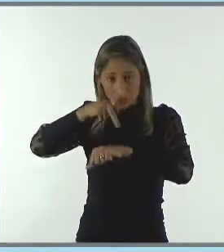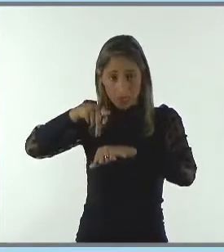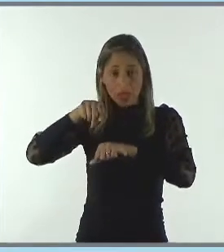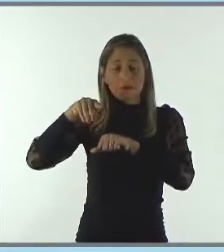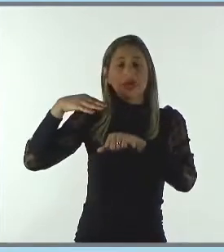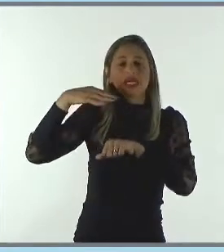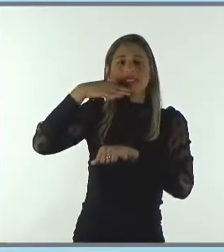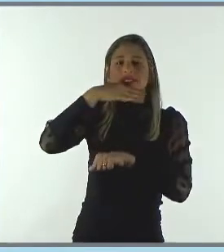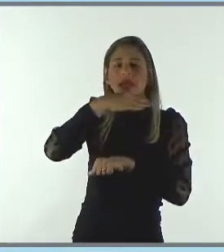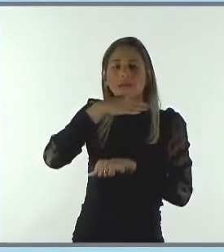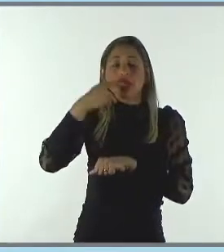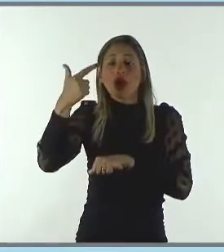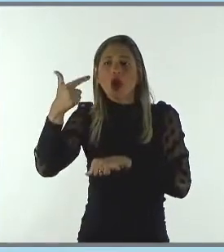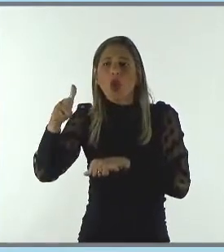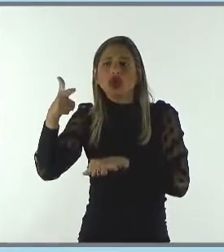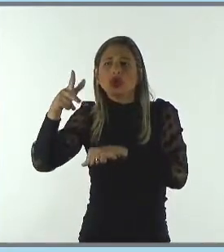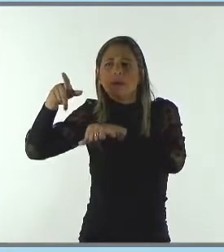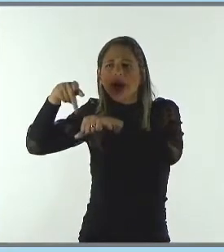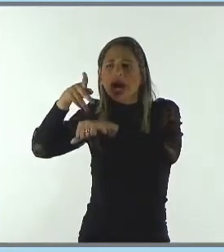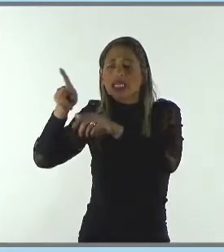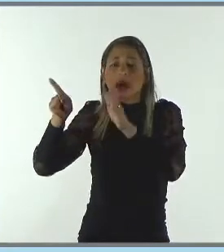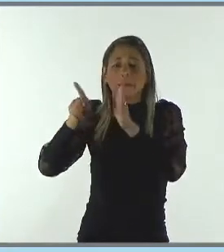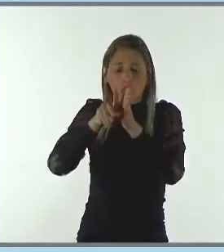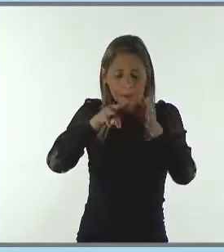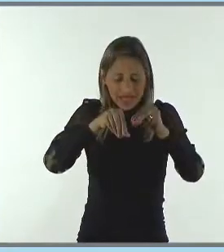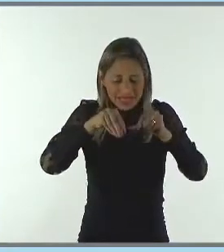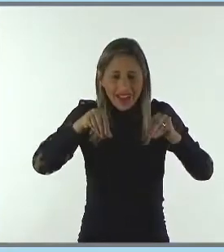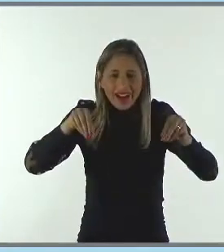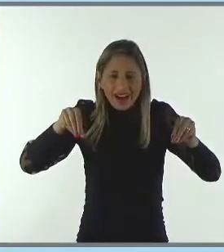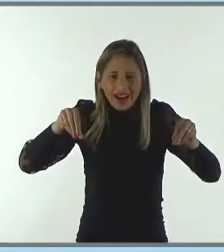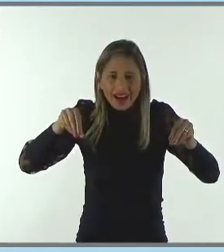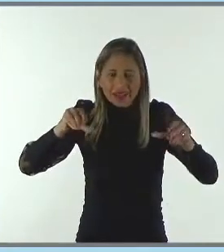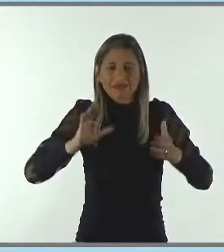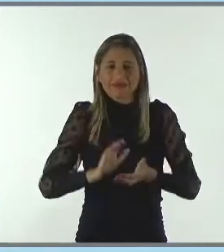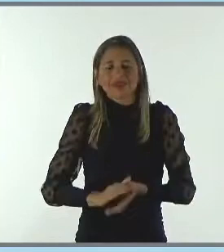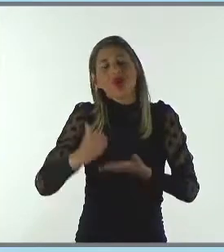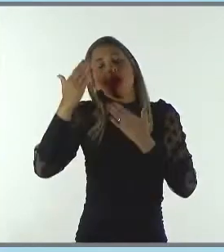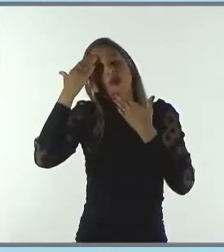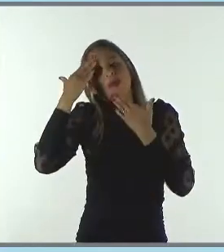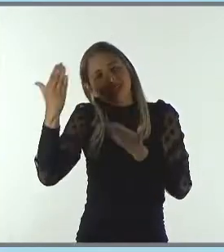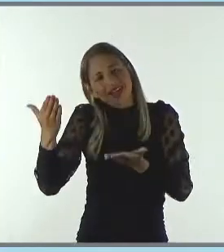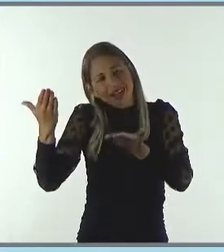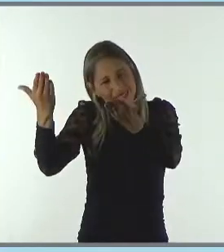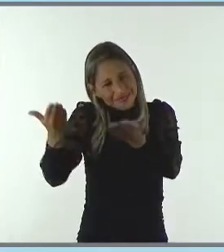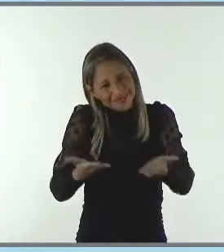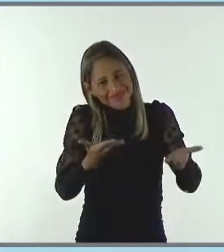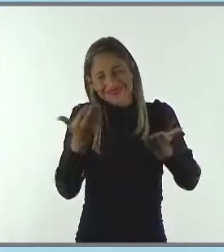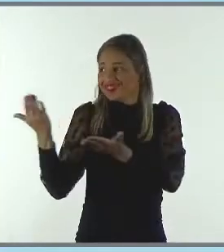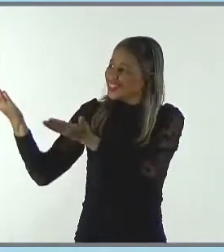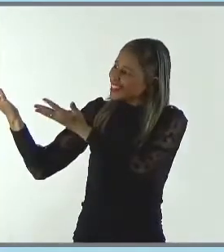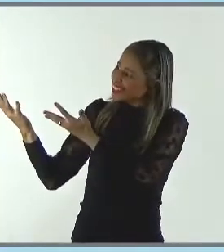em sua própria terra. Obrigada, Edmilson. A palavra é sua.